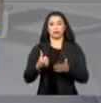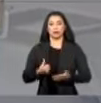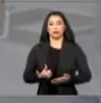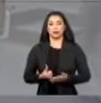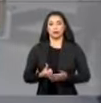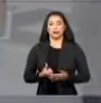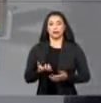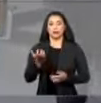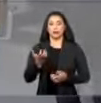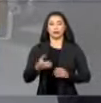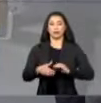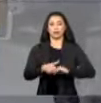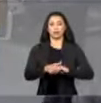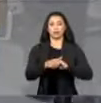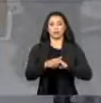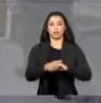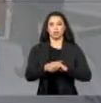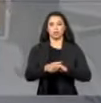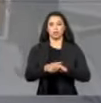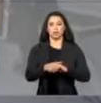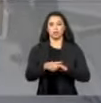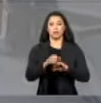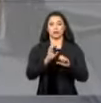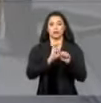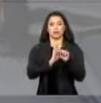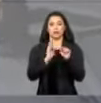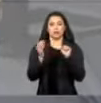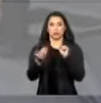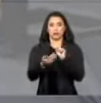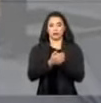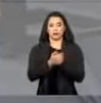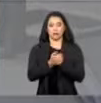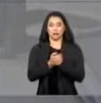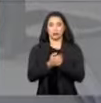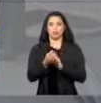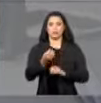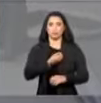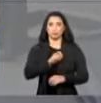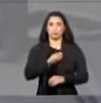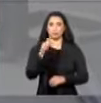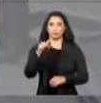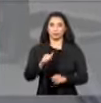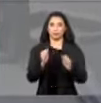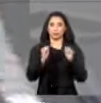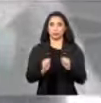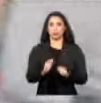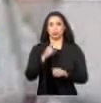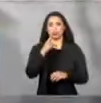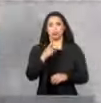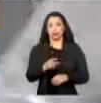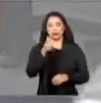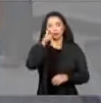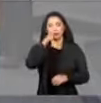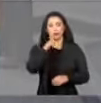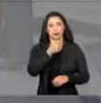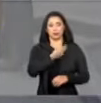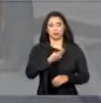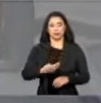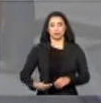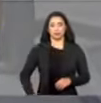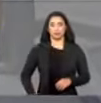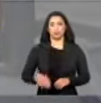quero cumprimentar o STF por nos trazer aqui. A mesa, na pessoa da ministra,